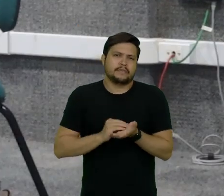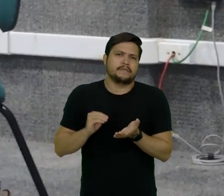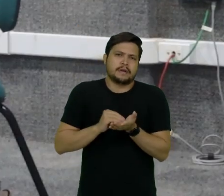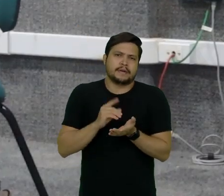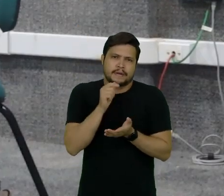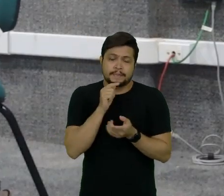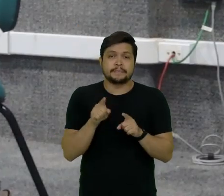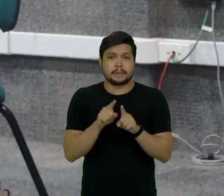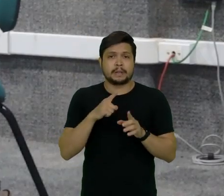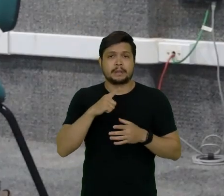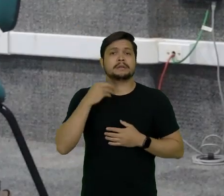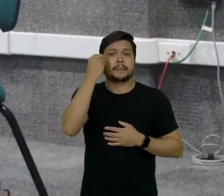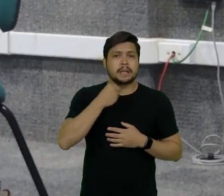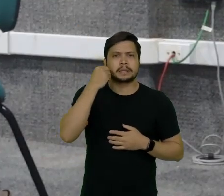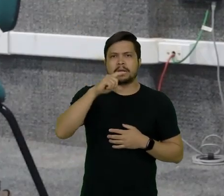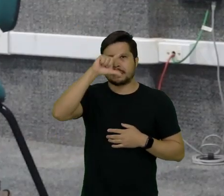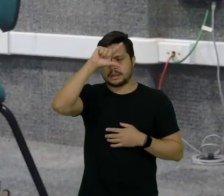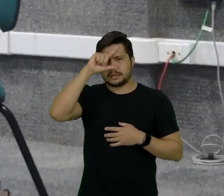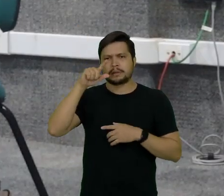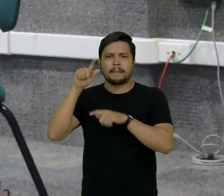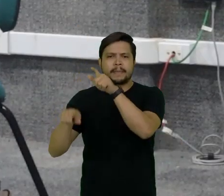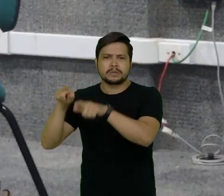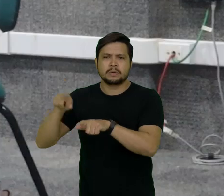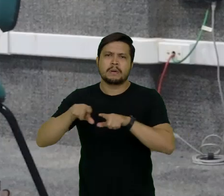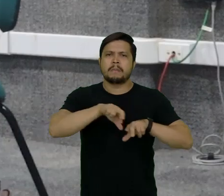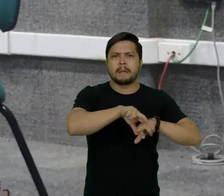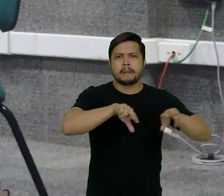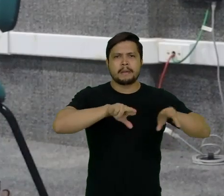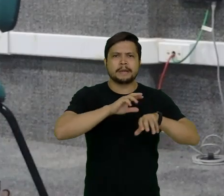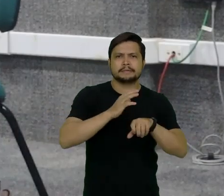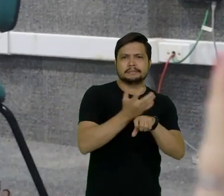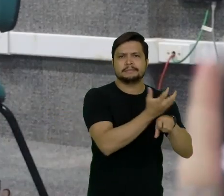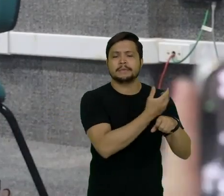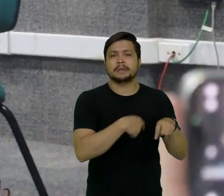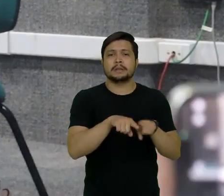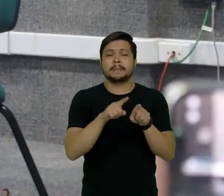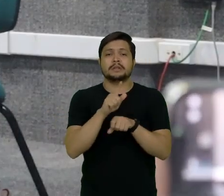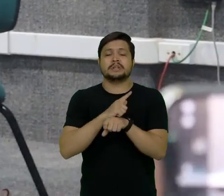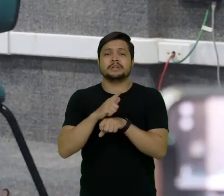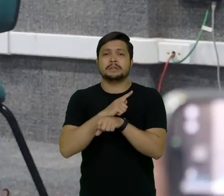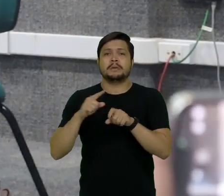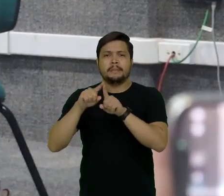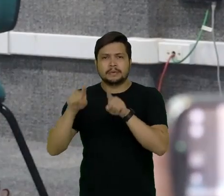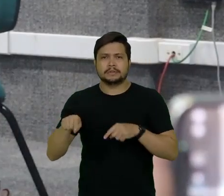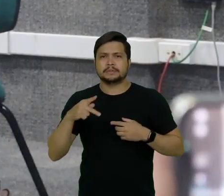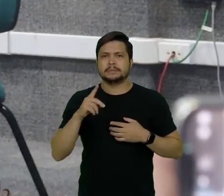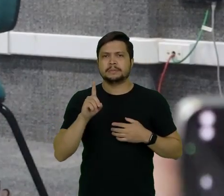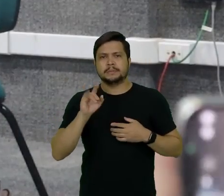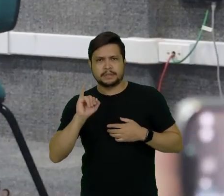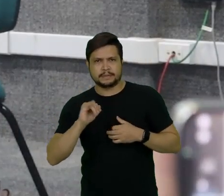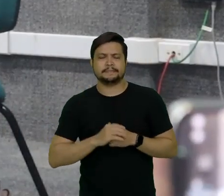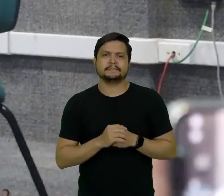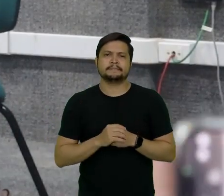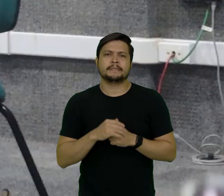para indicação geográfica. Tem experiência em liderança de pessoas e equipes multidisciplinares e gestão de projetos